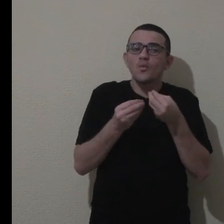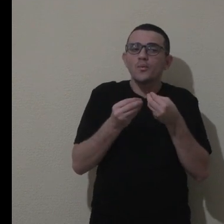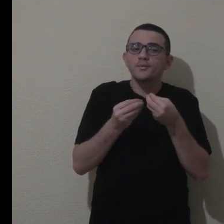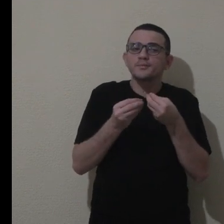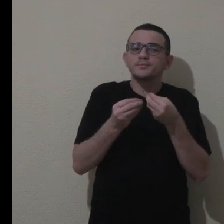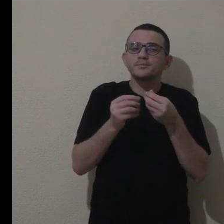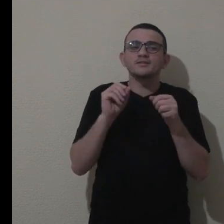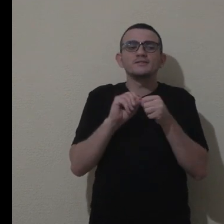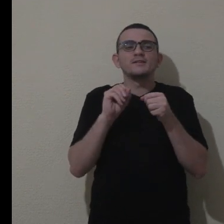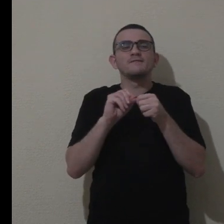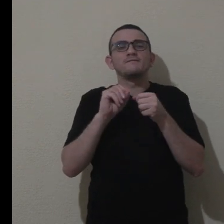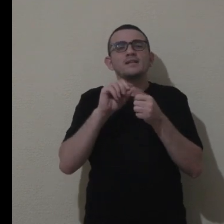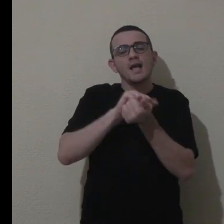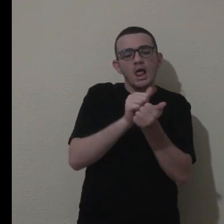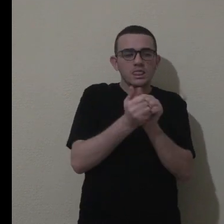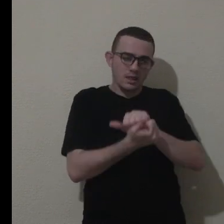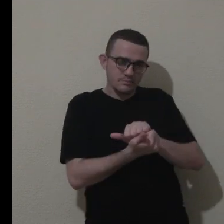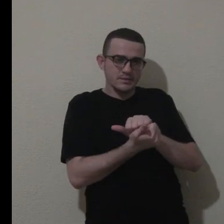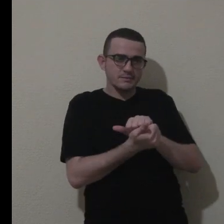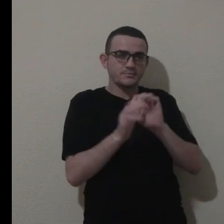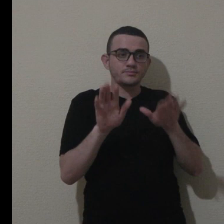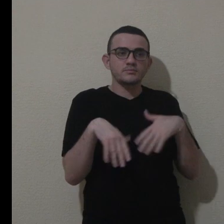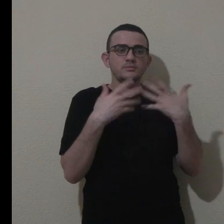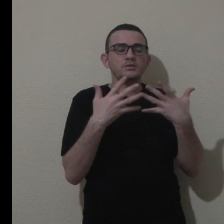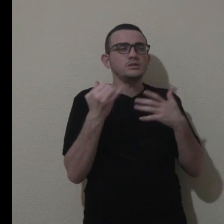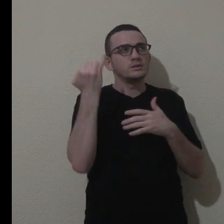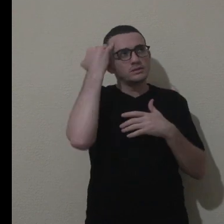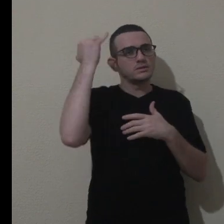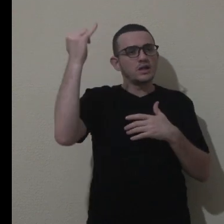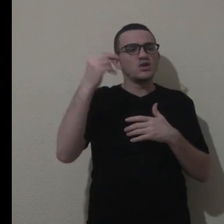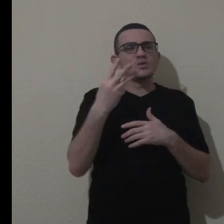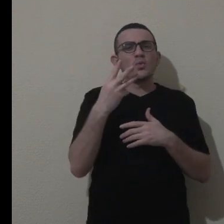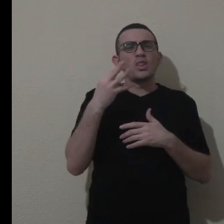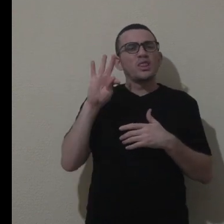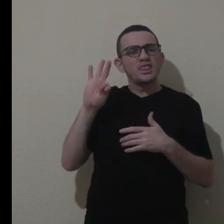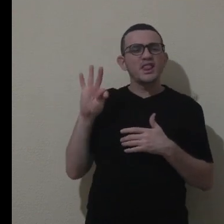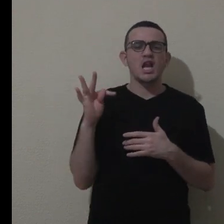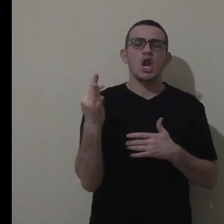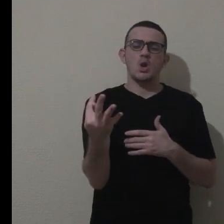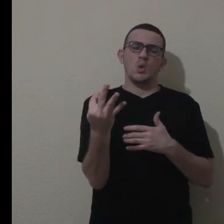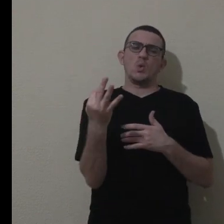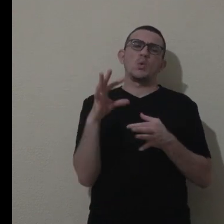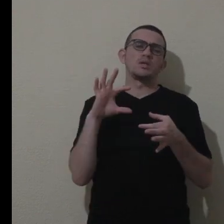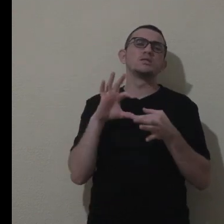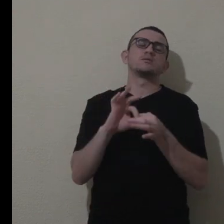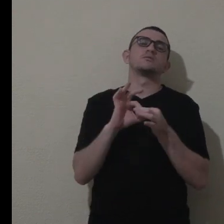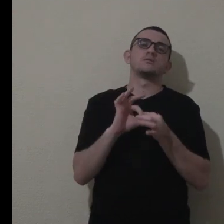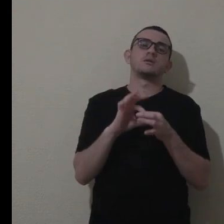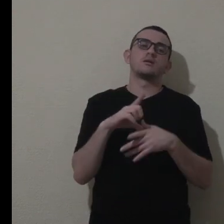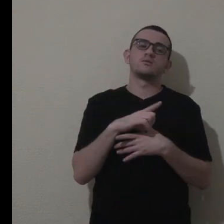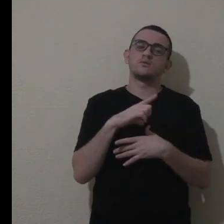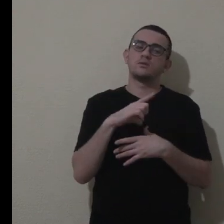gente fazer a reabilitação. Então, vocês imaginam que são trilhões de conexões que se